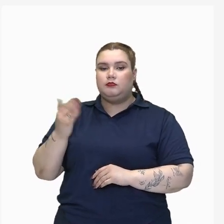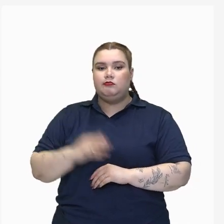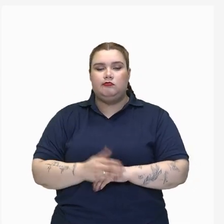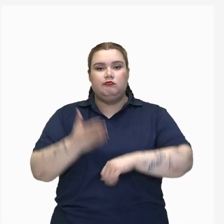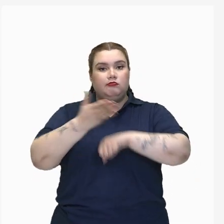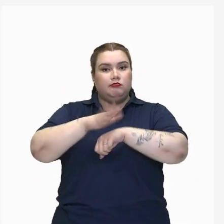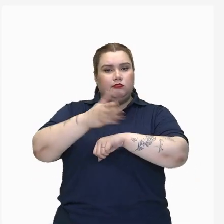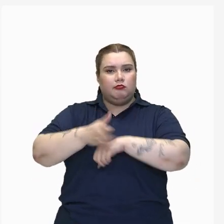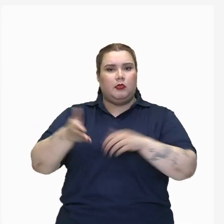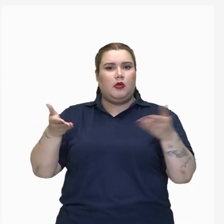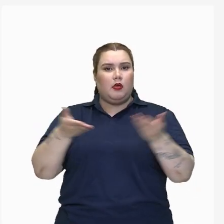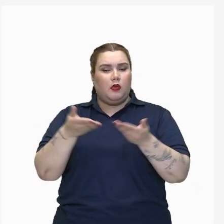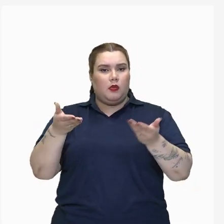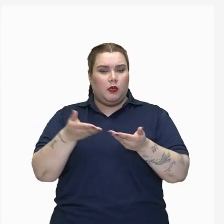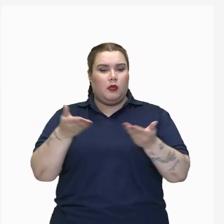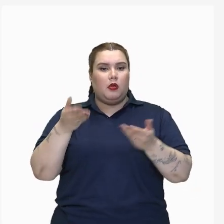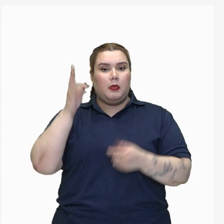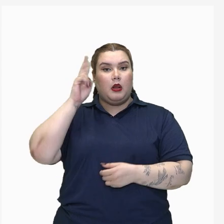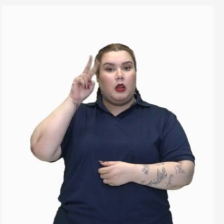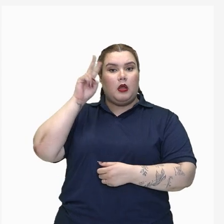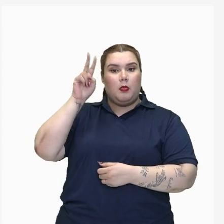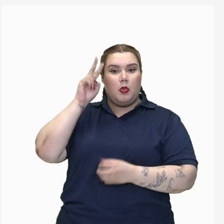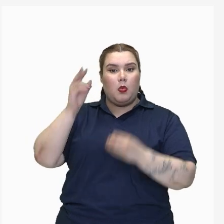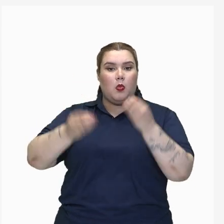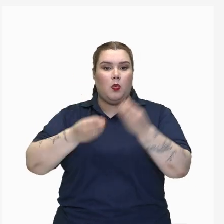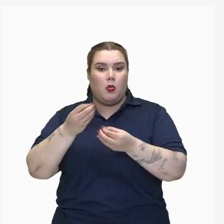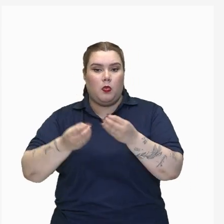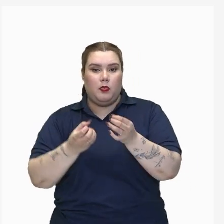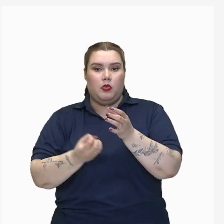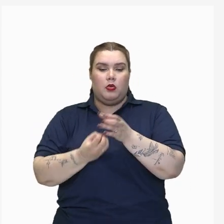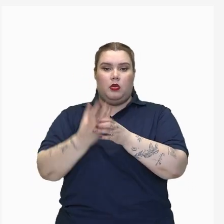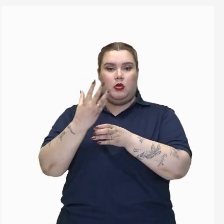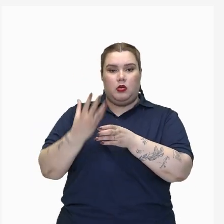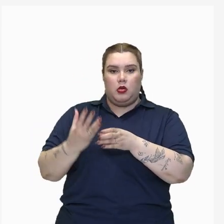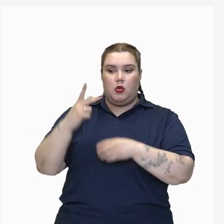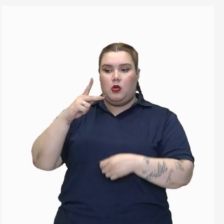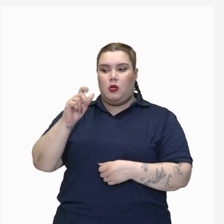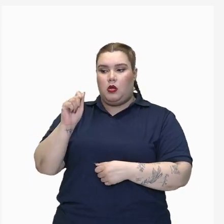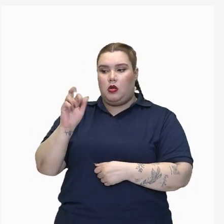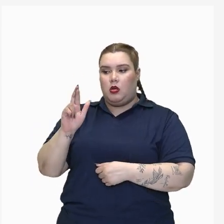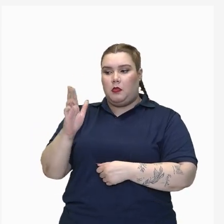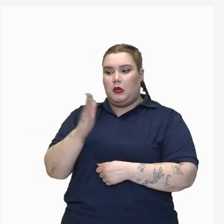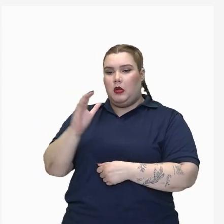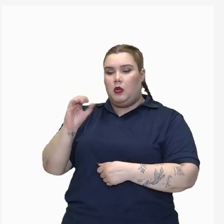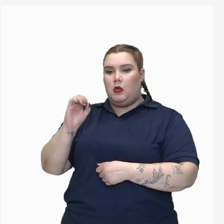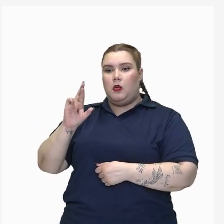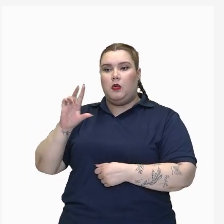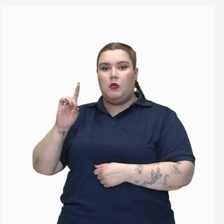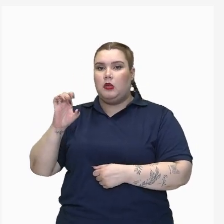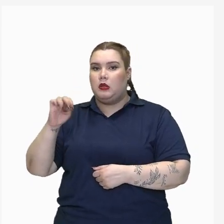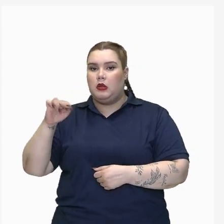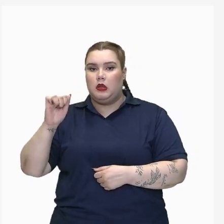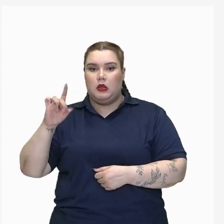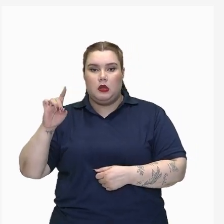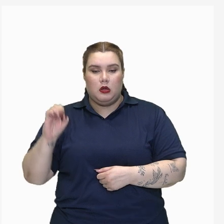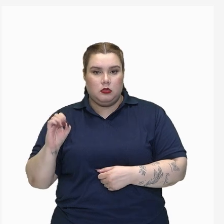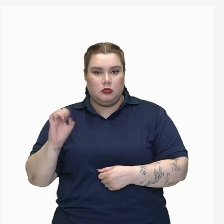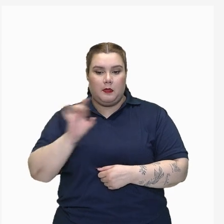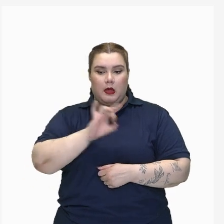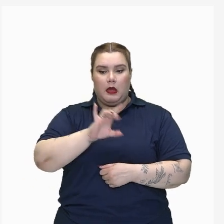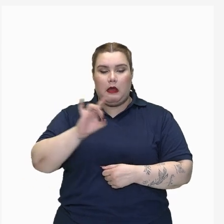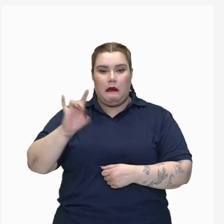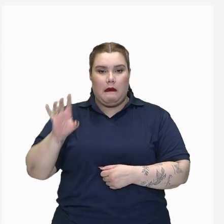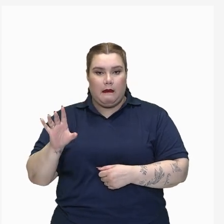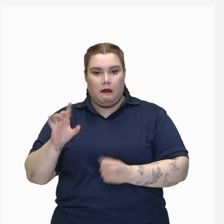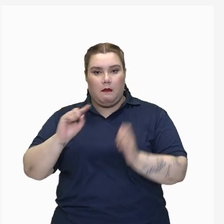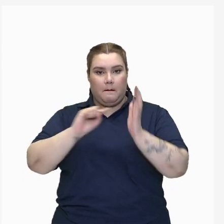lembrar, né? Como é que a gente constrói então o par ordenado para cada ponto, né?